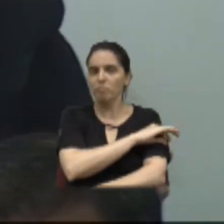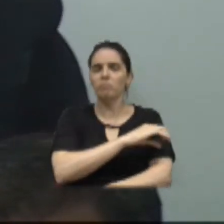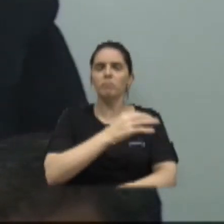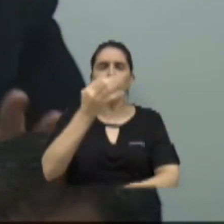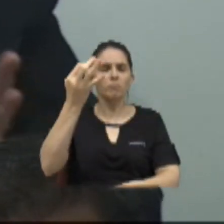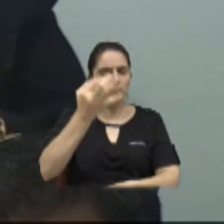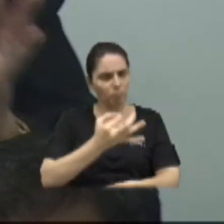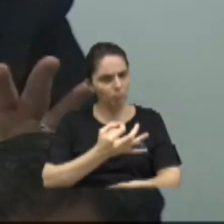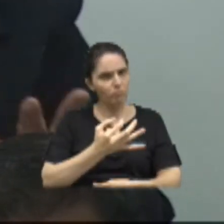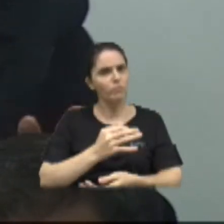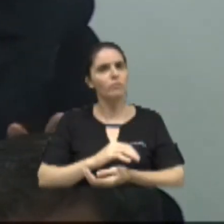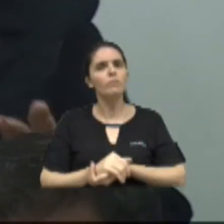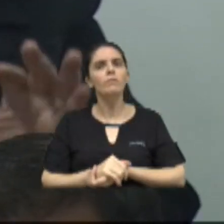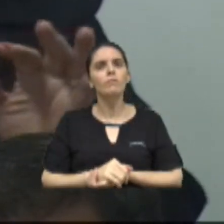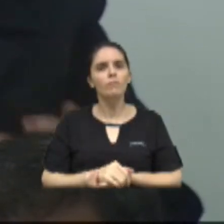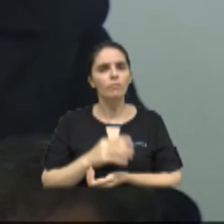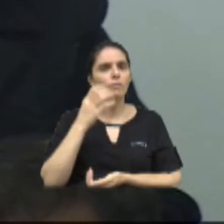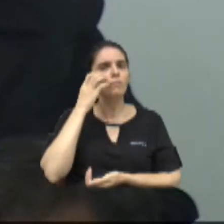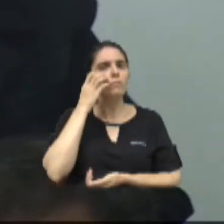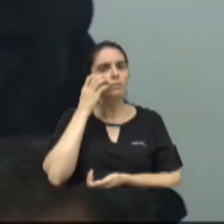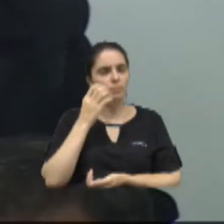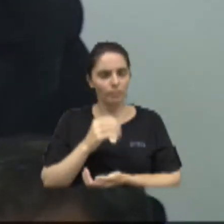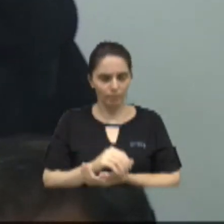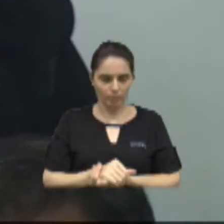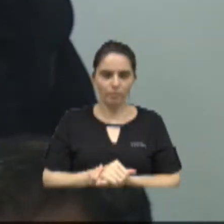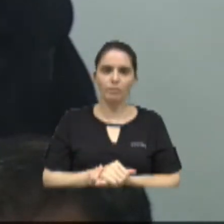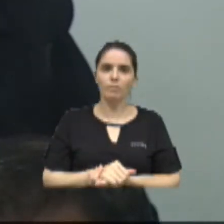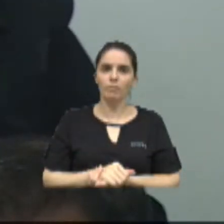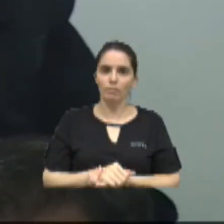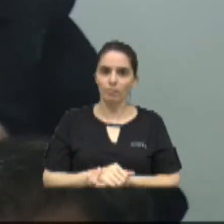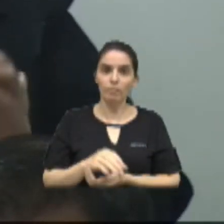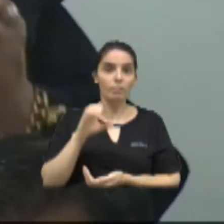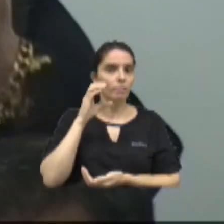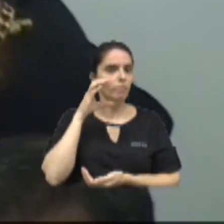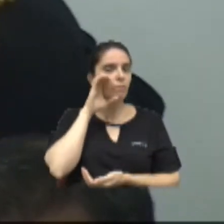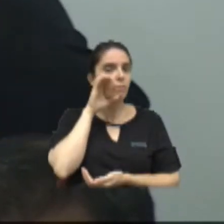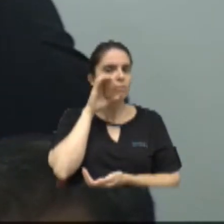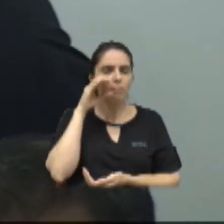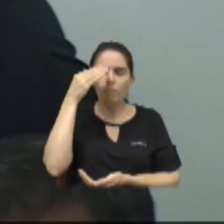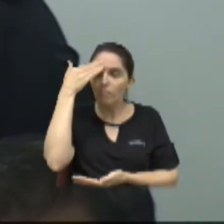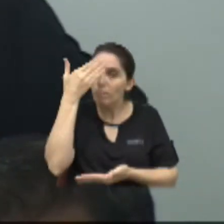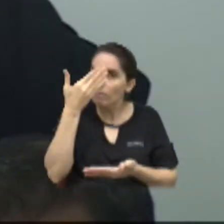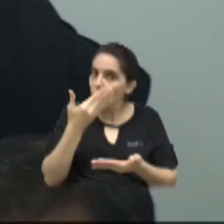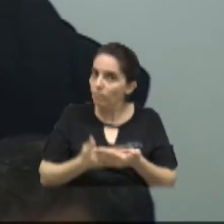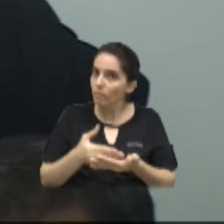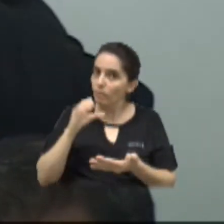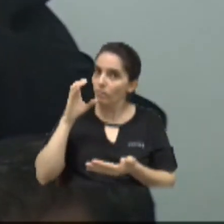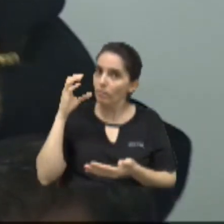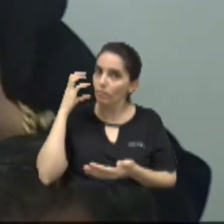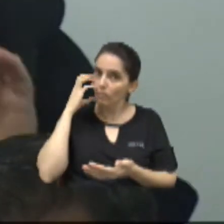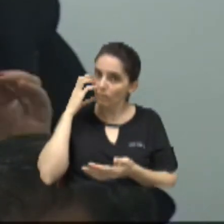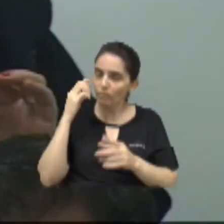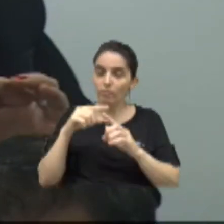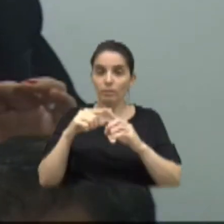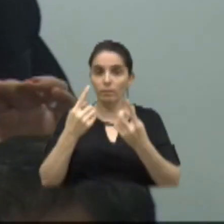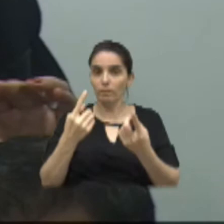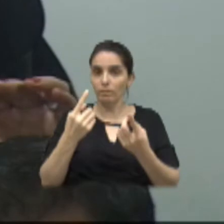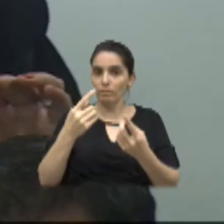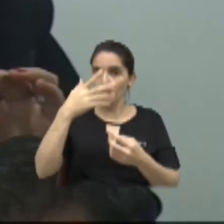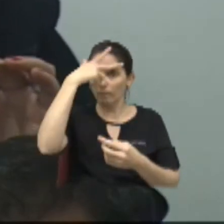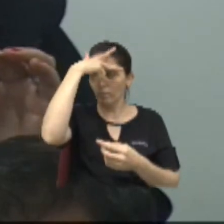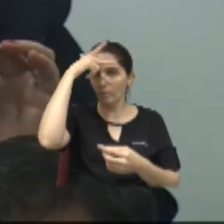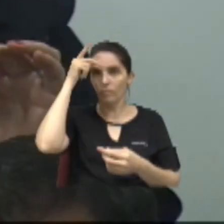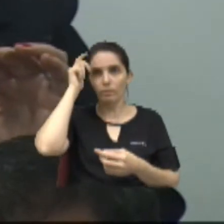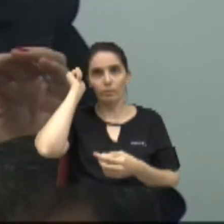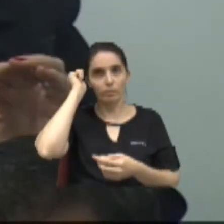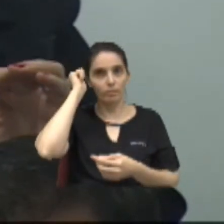muito proveniente a sua fala, né, você sabe que eu admiro você, mas o executivo... Mesmo porque o